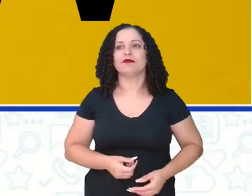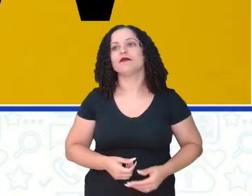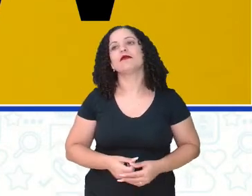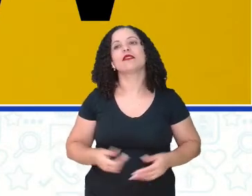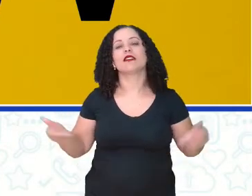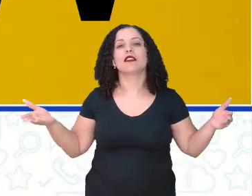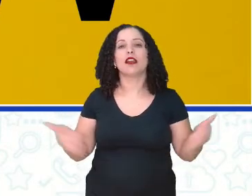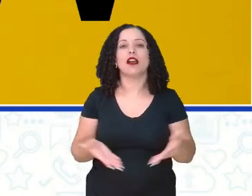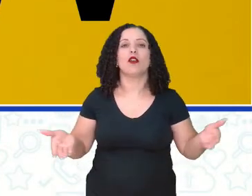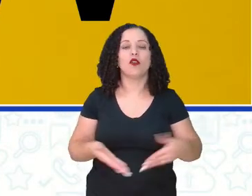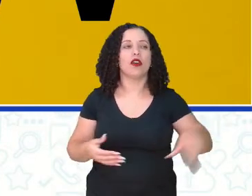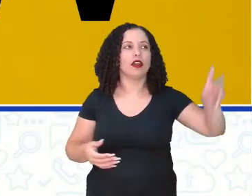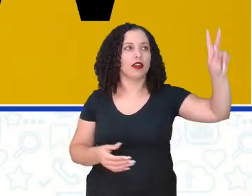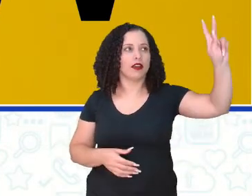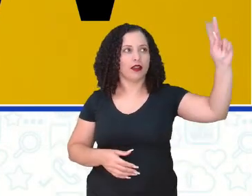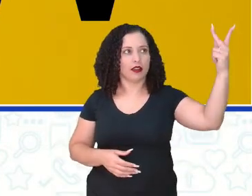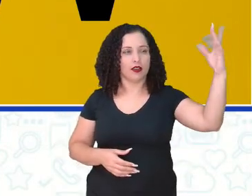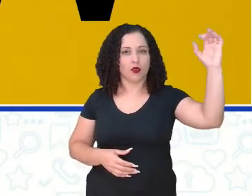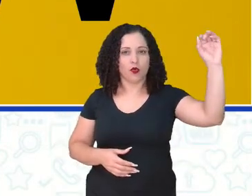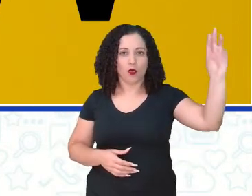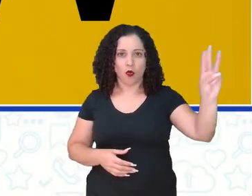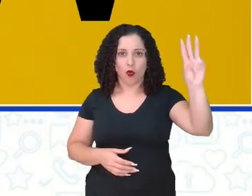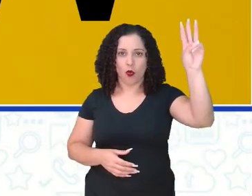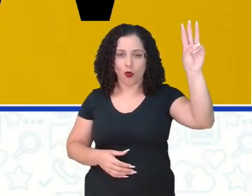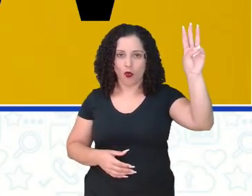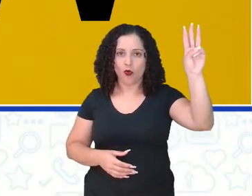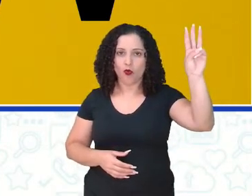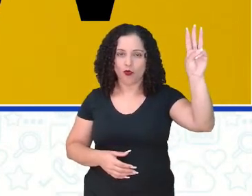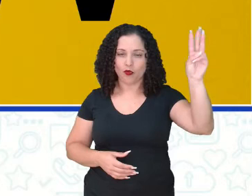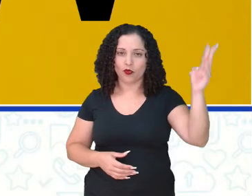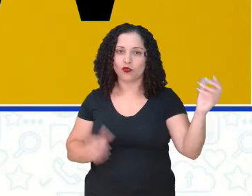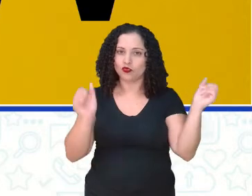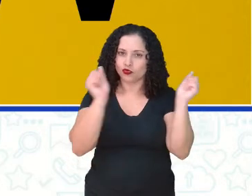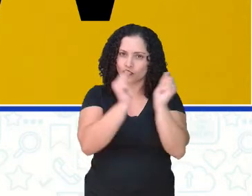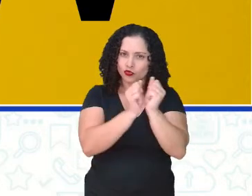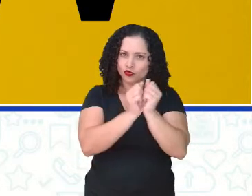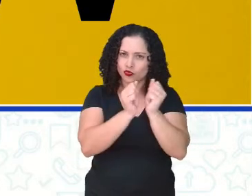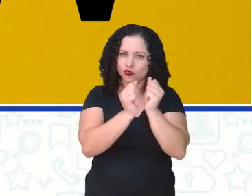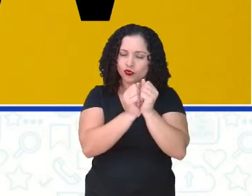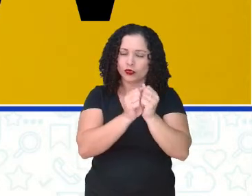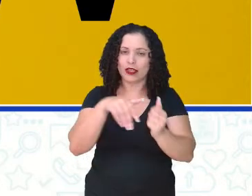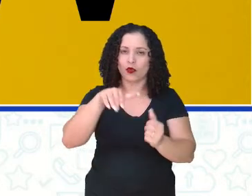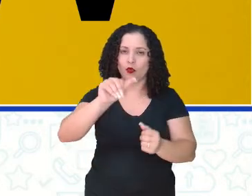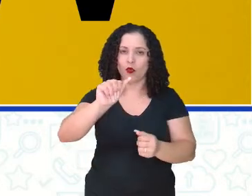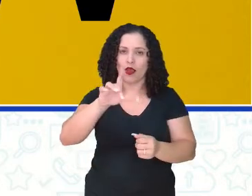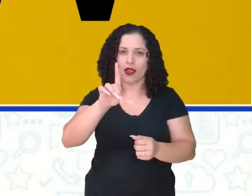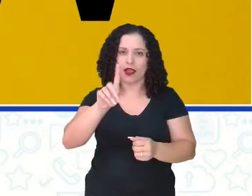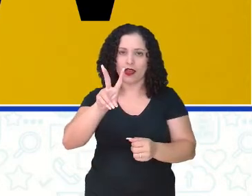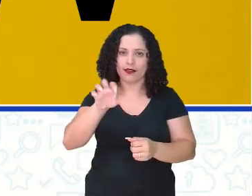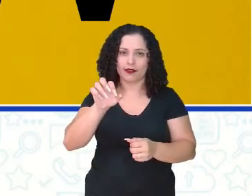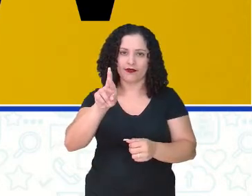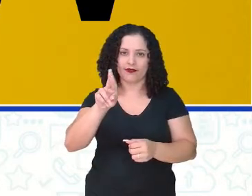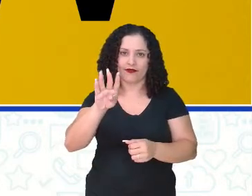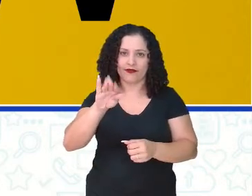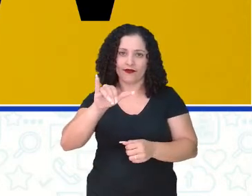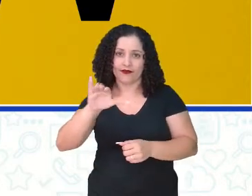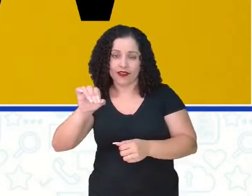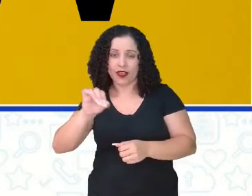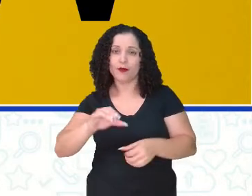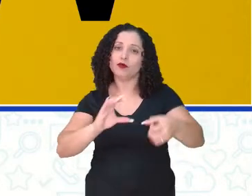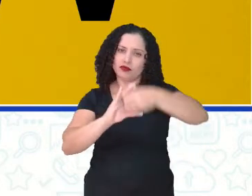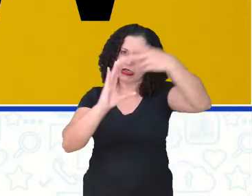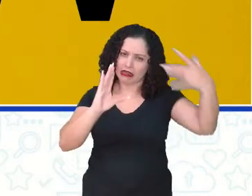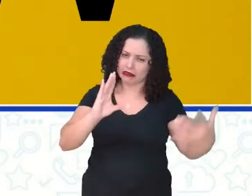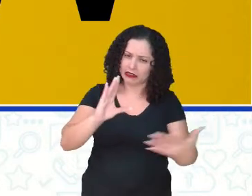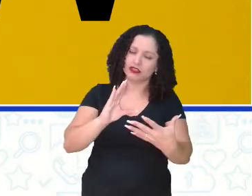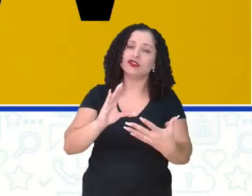mais adjetivo ou advérbio vai trabalhar. Se for adjetivo, vai trabalhar características.